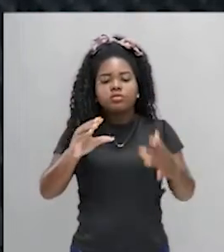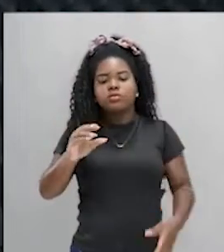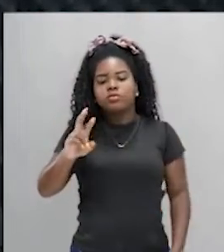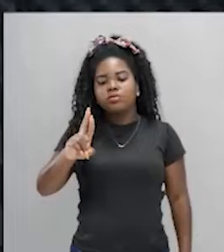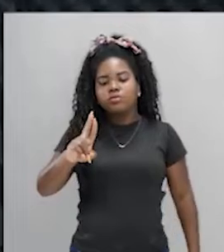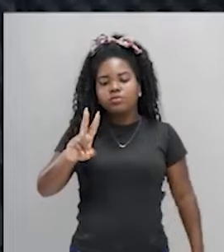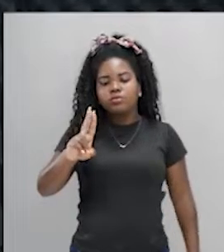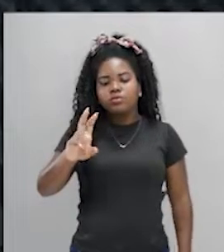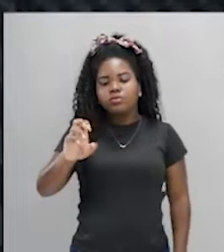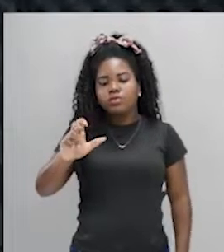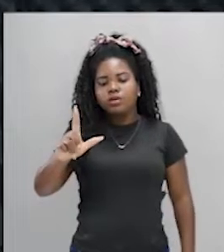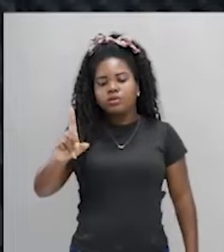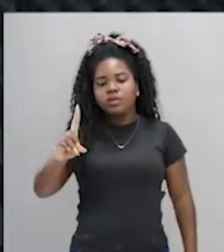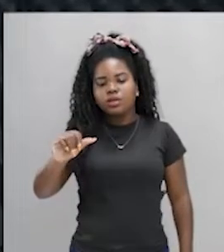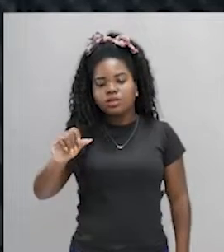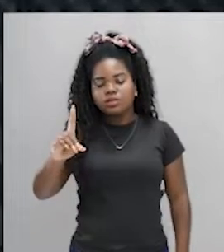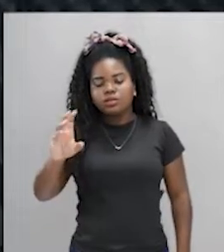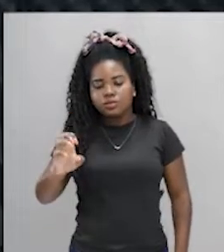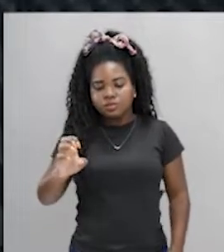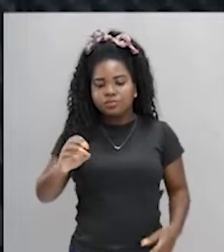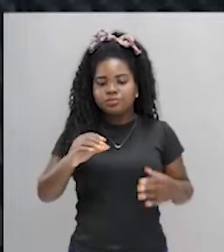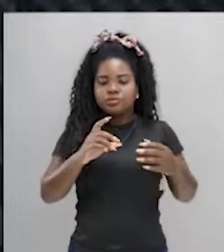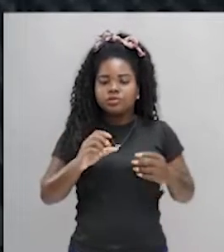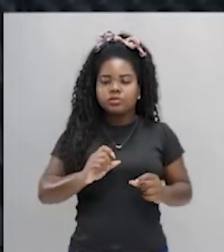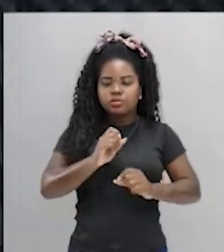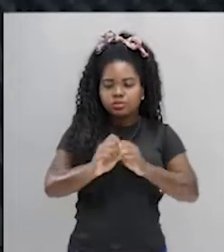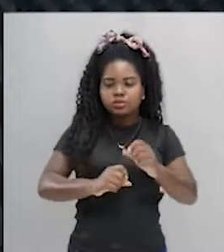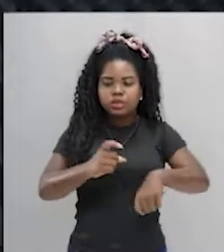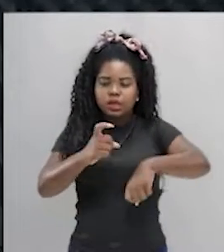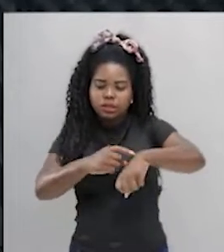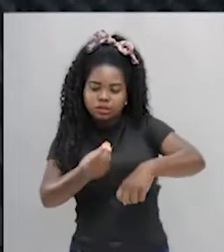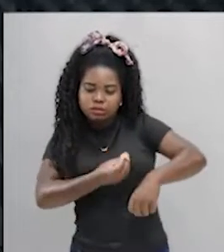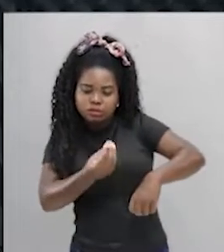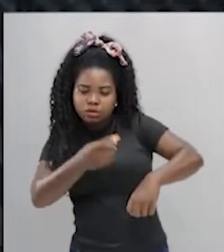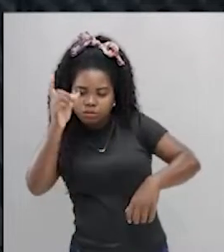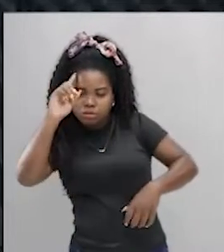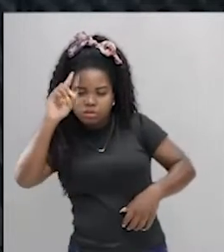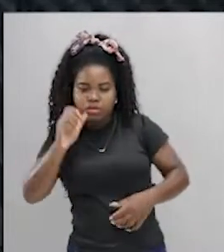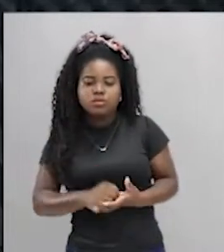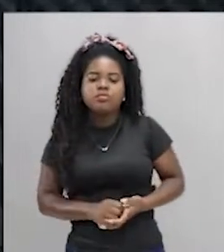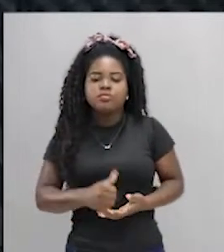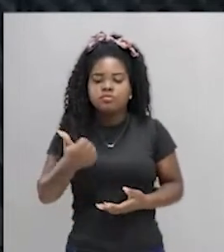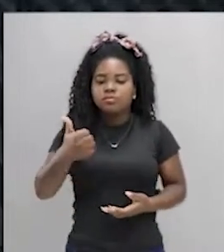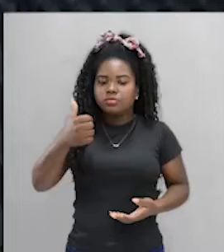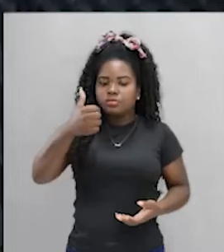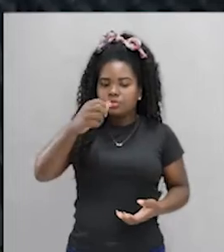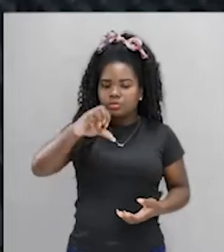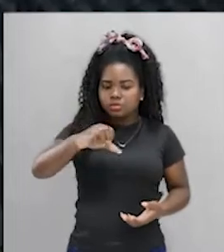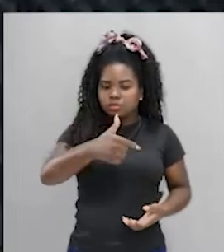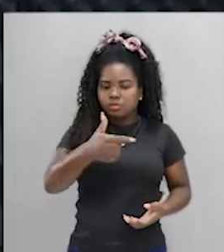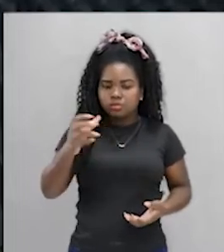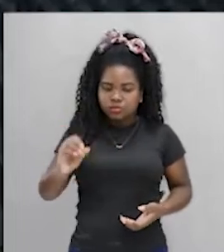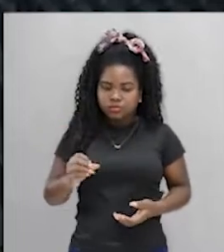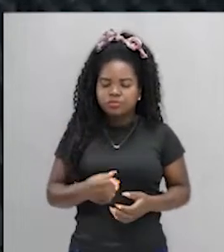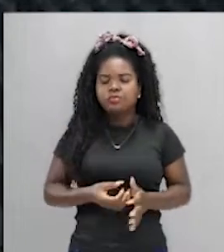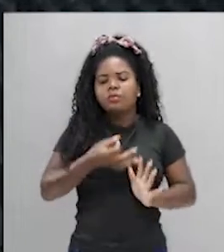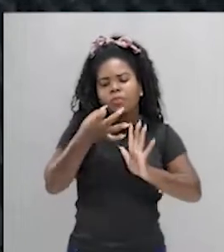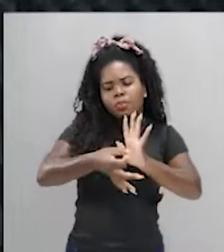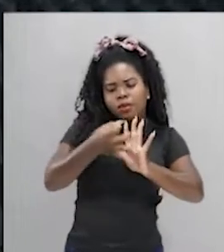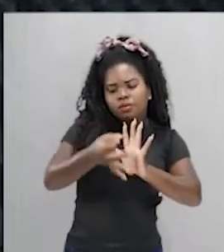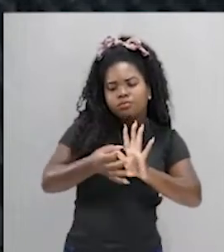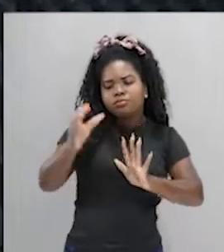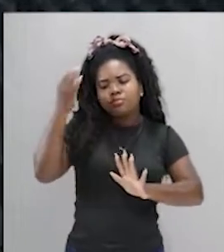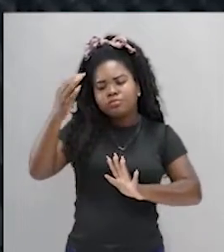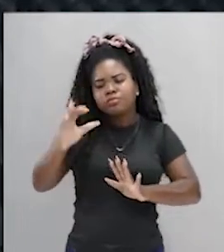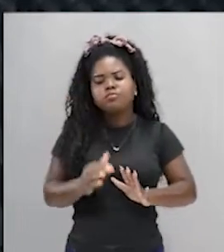parte do momento que se vivencia, né? 1920 é uma crítica à cultura do espetáculo e à forma como